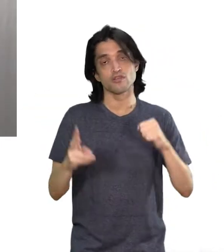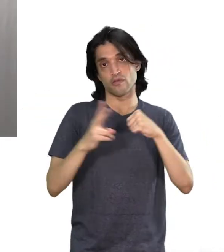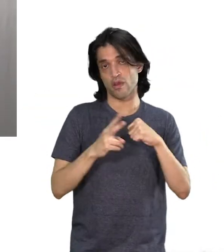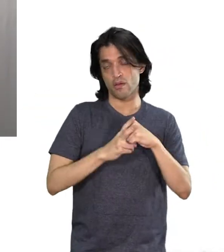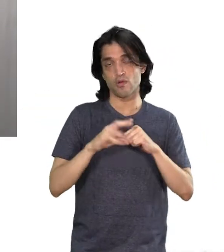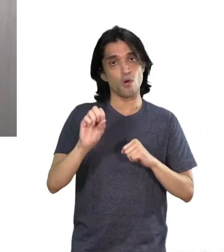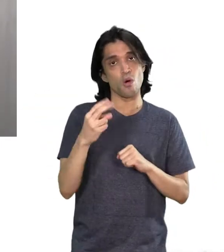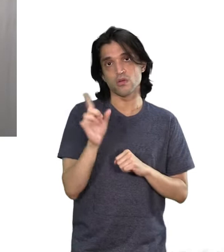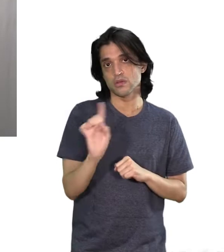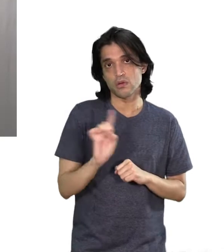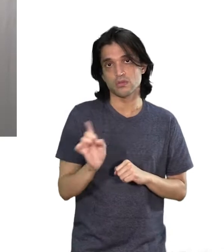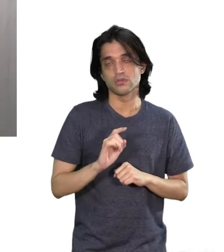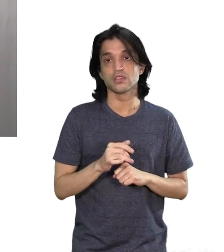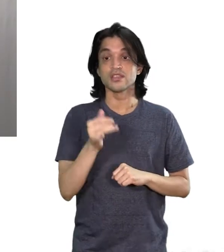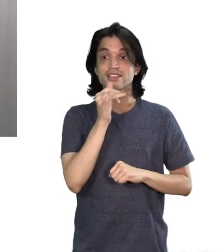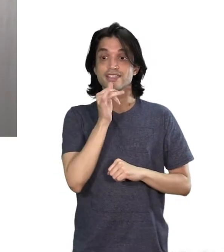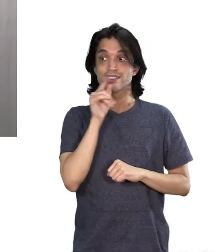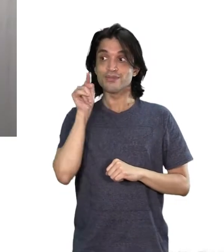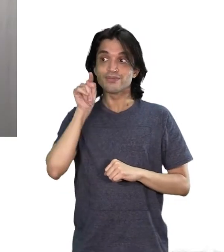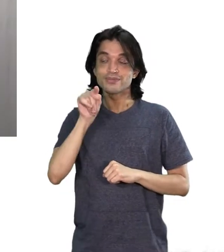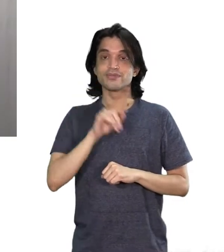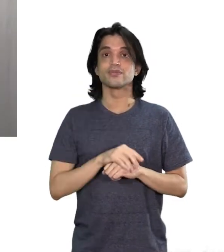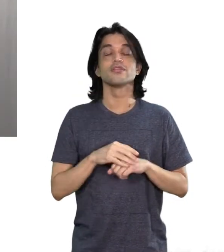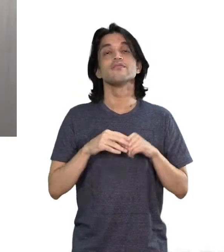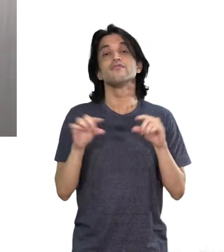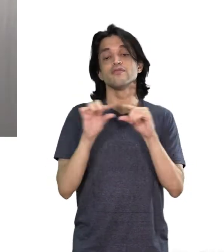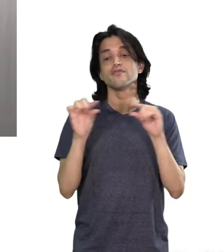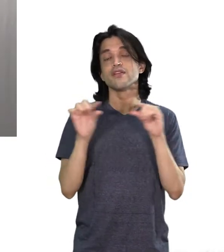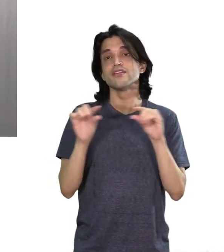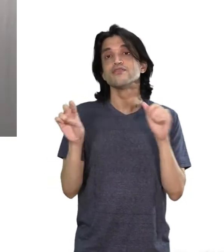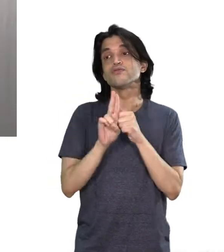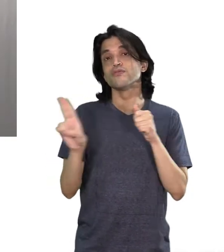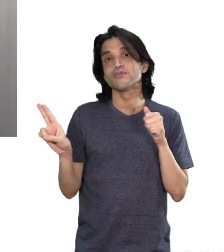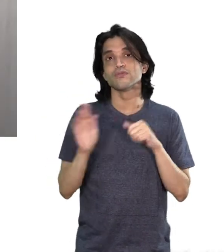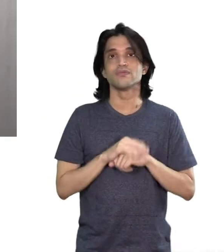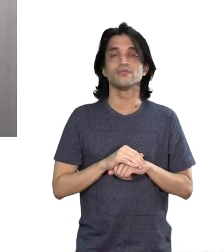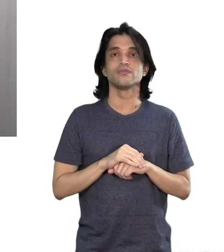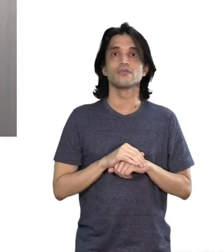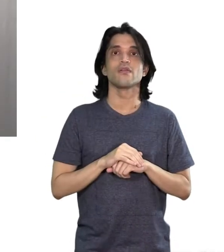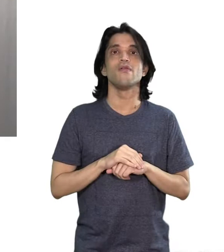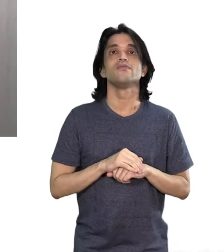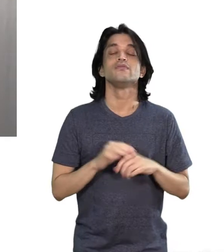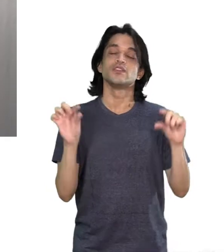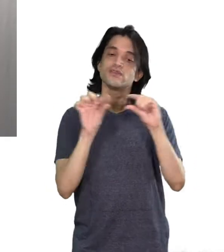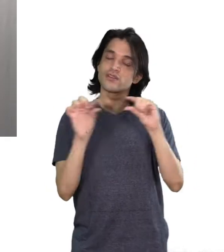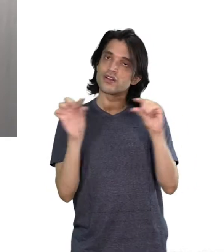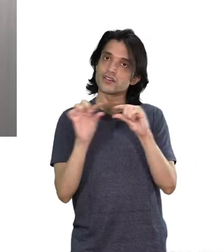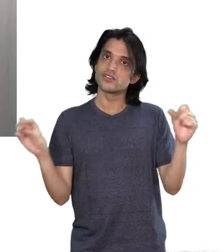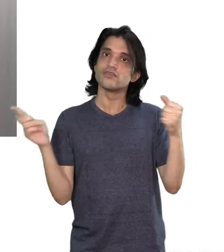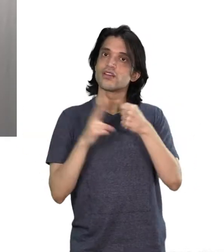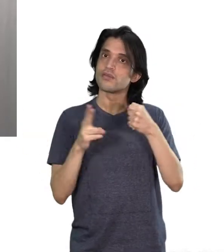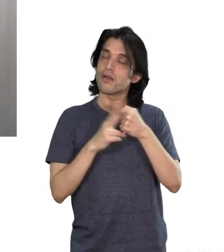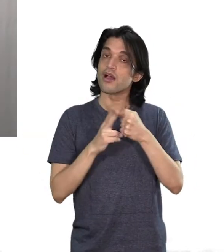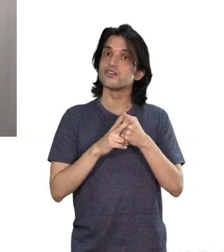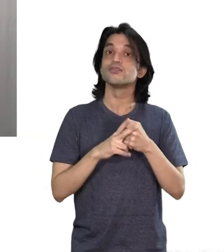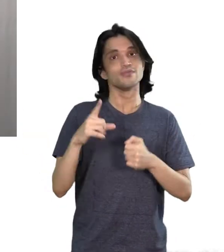de frases nominais, pois não possuem verbo. As frases verbais são as que possuem verbos.